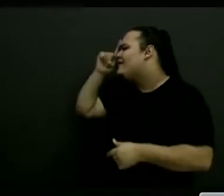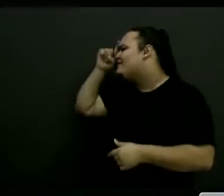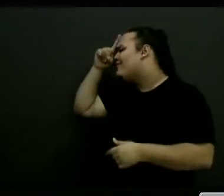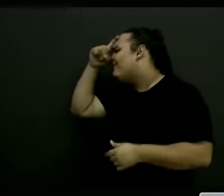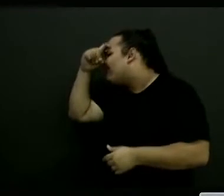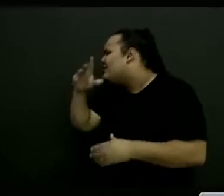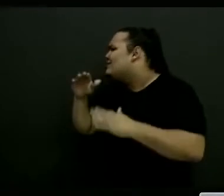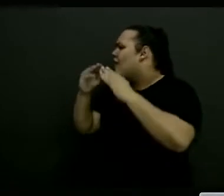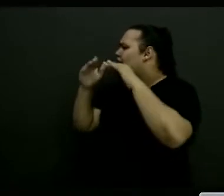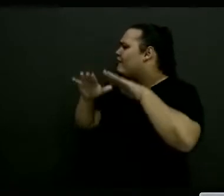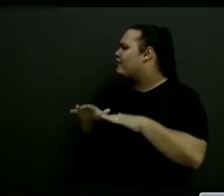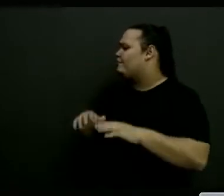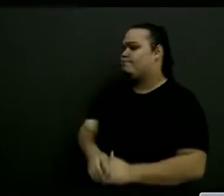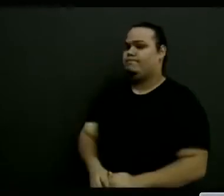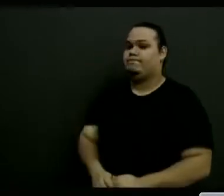Bueno,